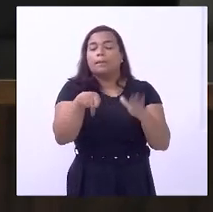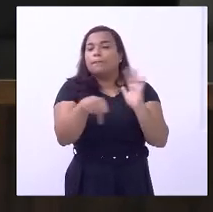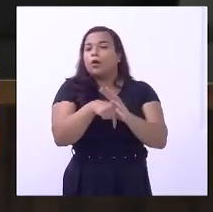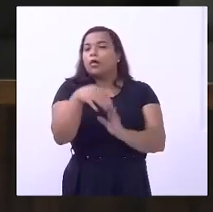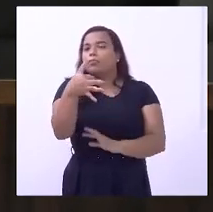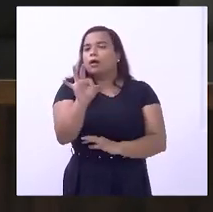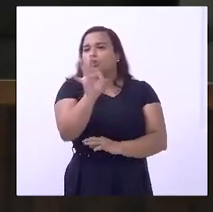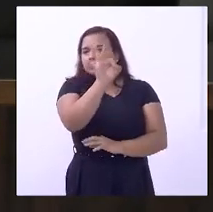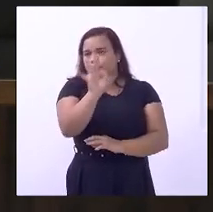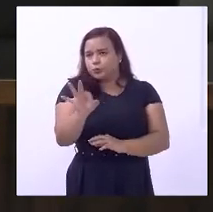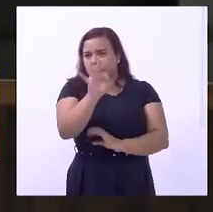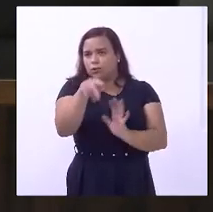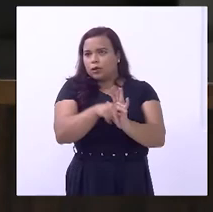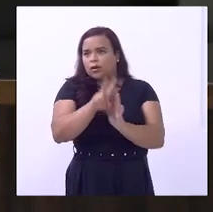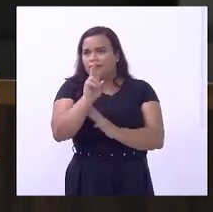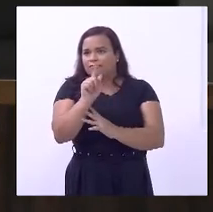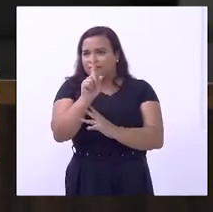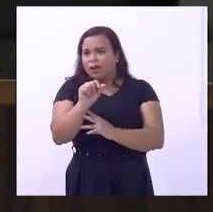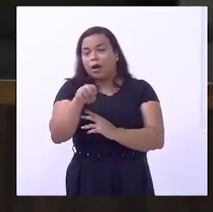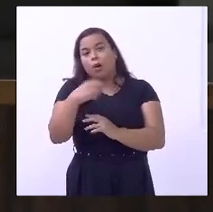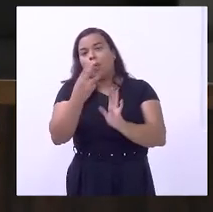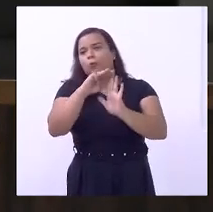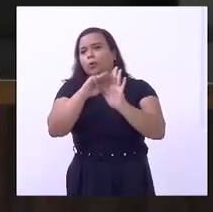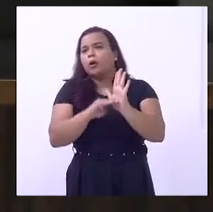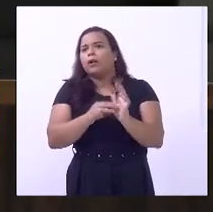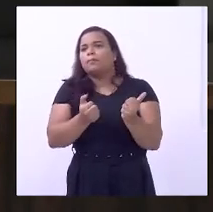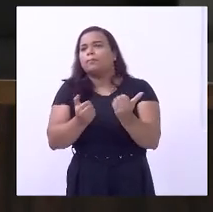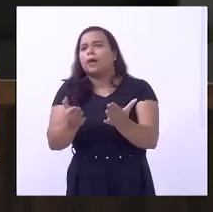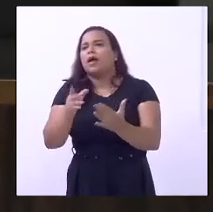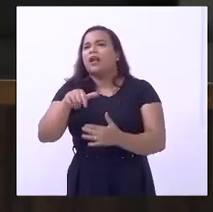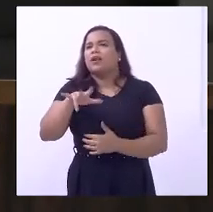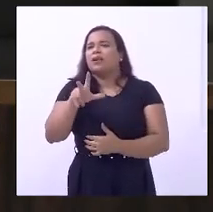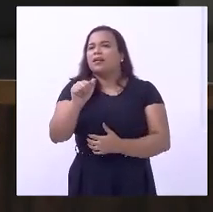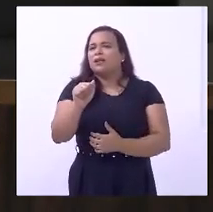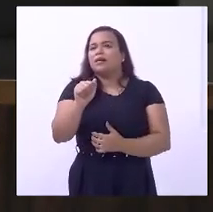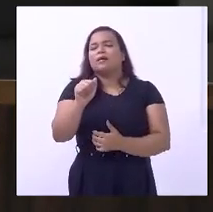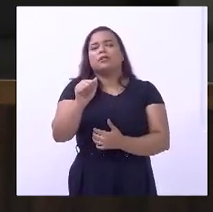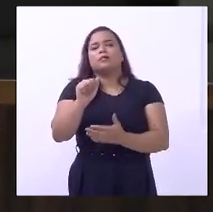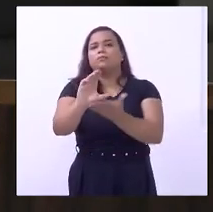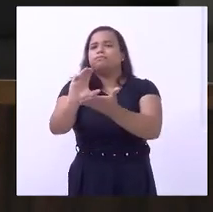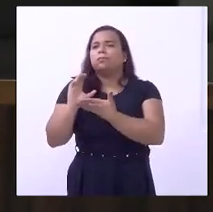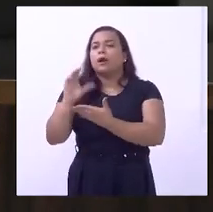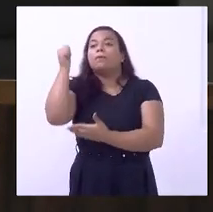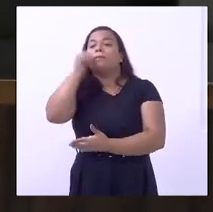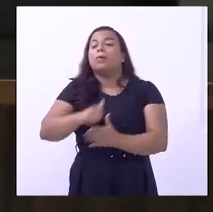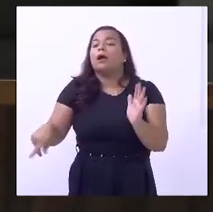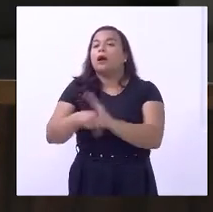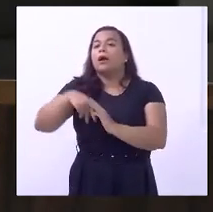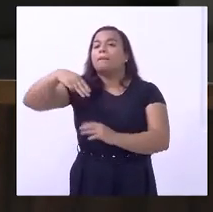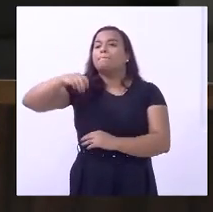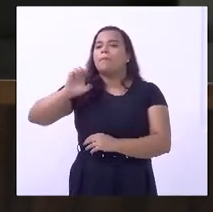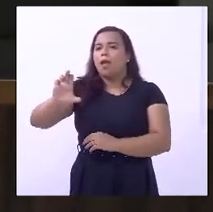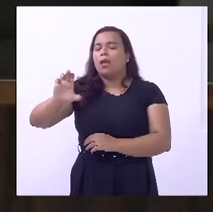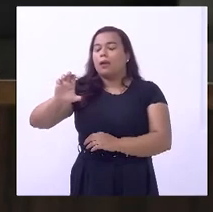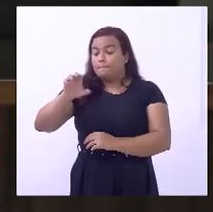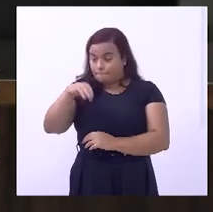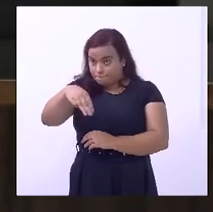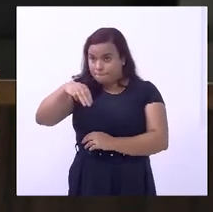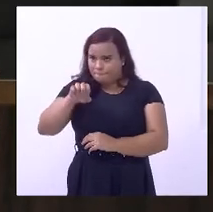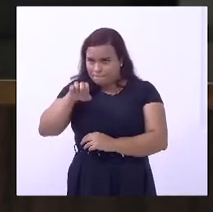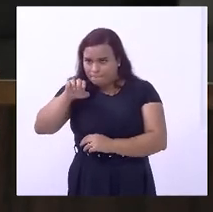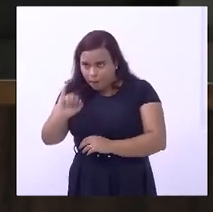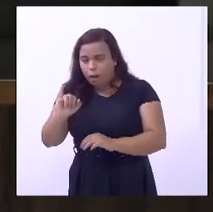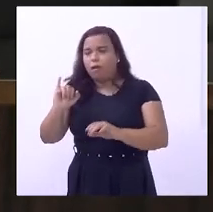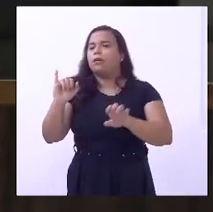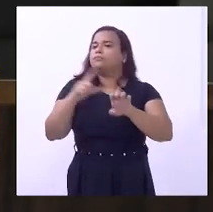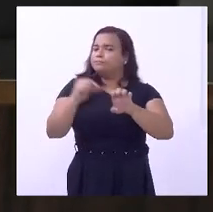programa de concessão de linhas de crédito do Estado do Rio de Janeiro às mulheres microempreendedoras individuais, MEI, Associação Ações Cooperativa de